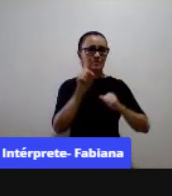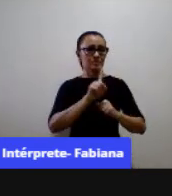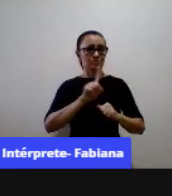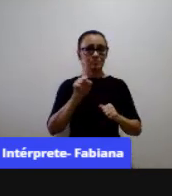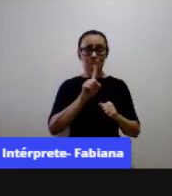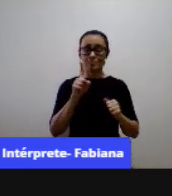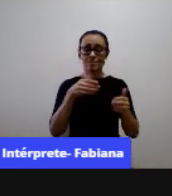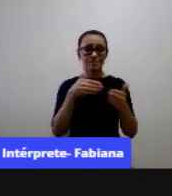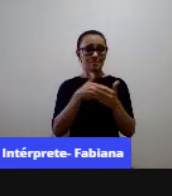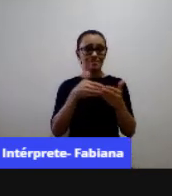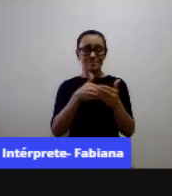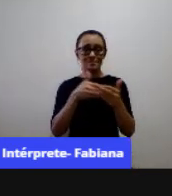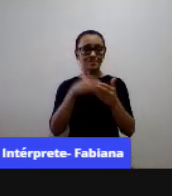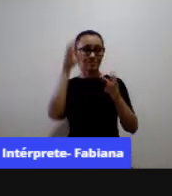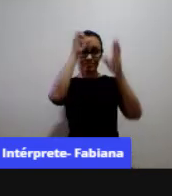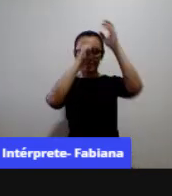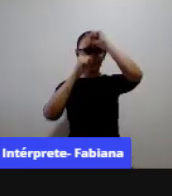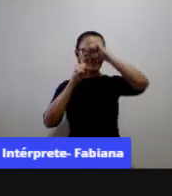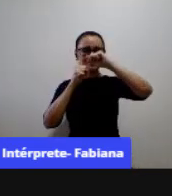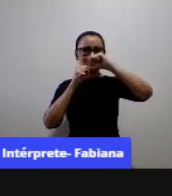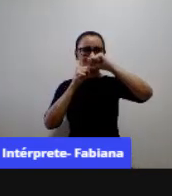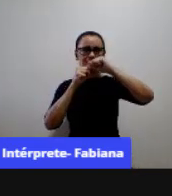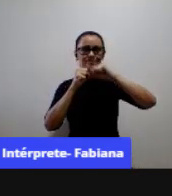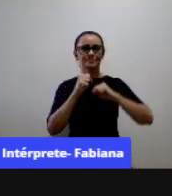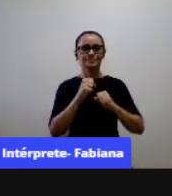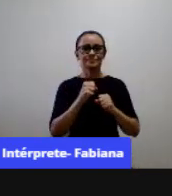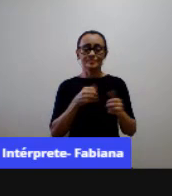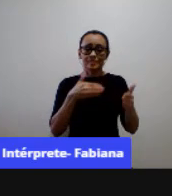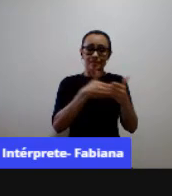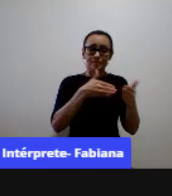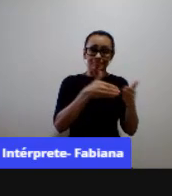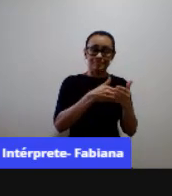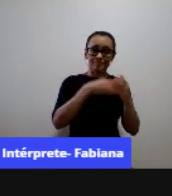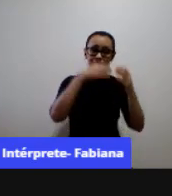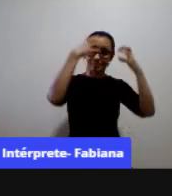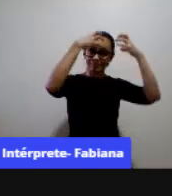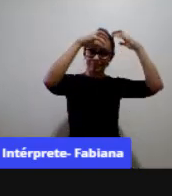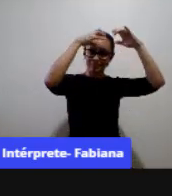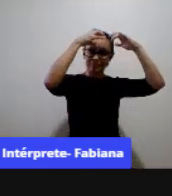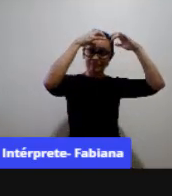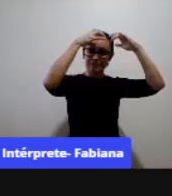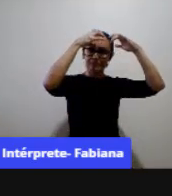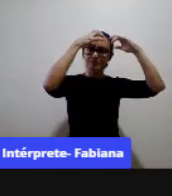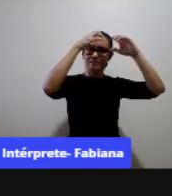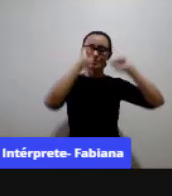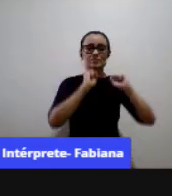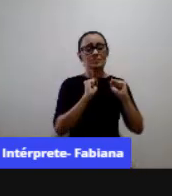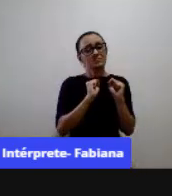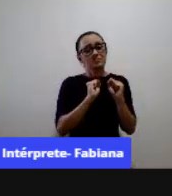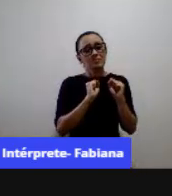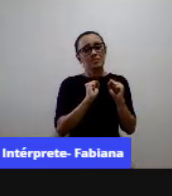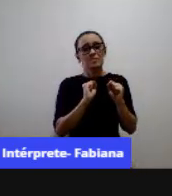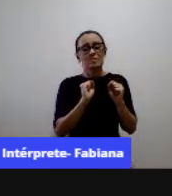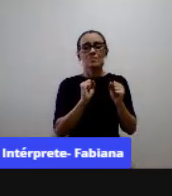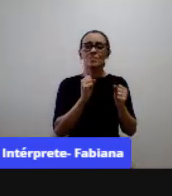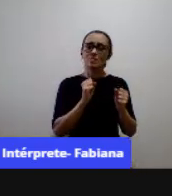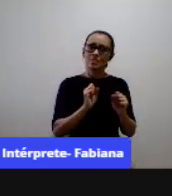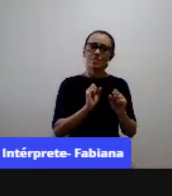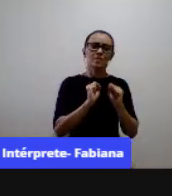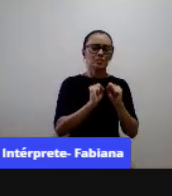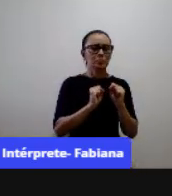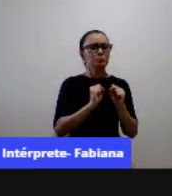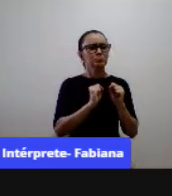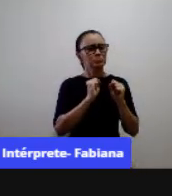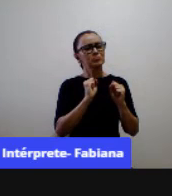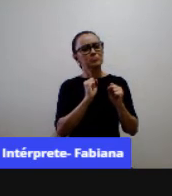limitação de aquisição. A limitação cognitiva significa que isso pode ser desenvolvido, nós temos aí a